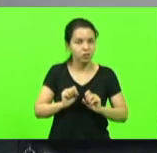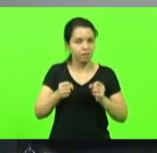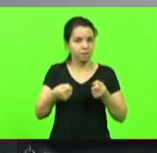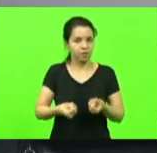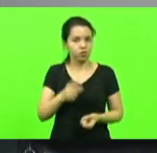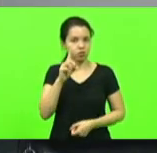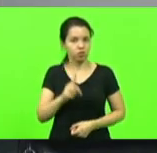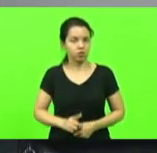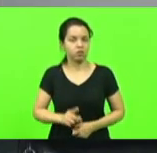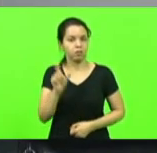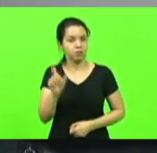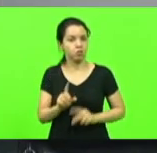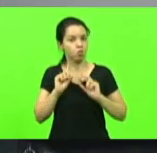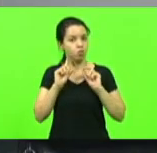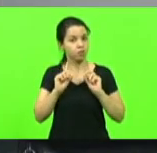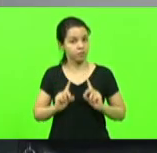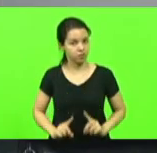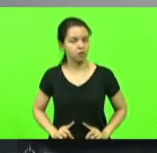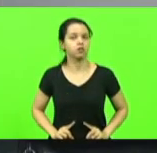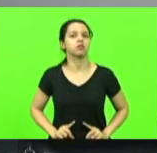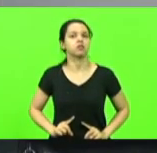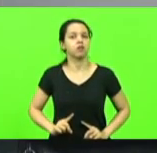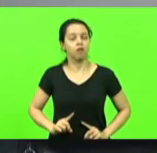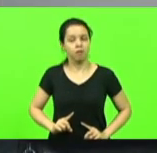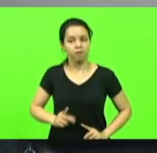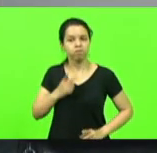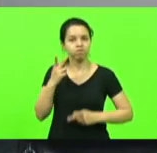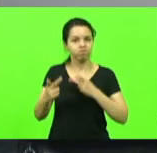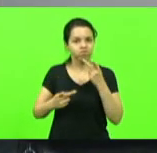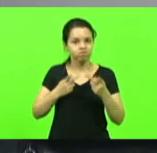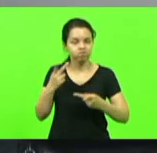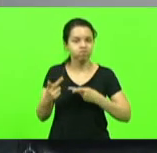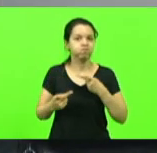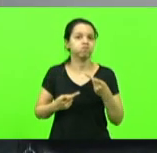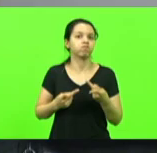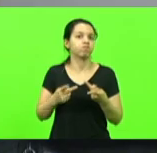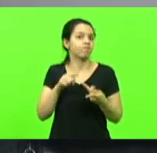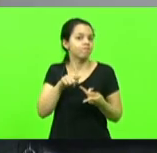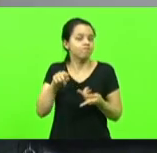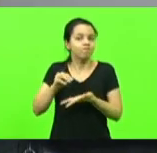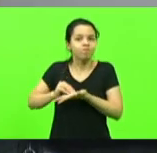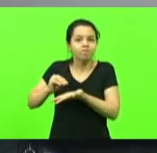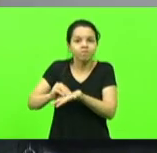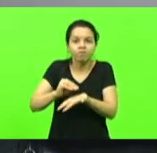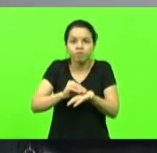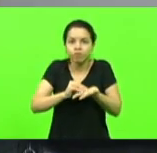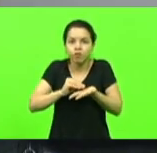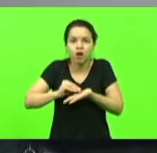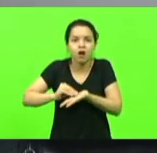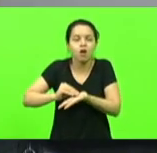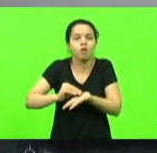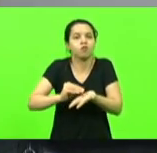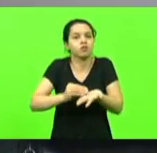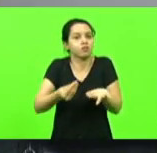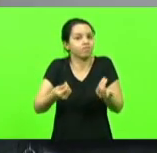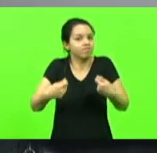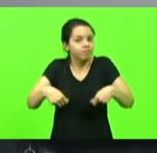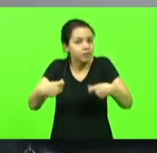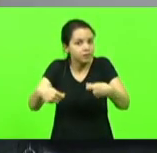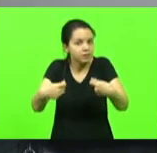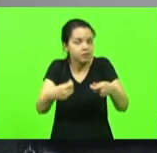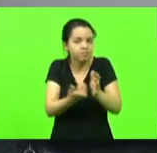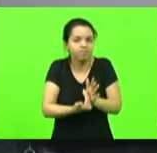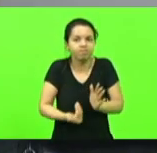da Pessoa com Deficiência. Portanto, foi uma demanda muito aguda, muito sensível nessas duas áreas. Isso não